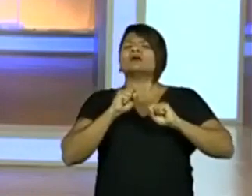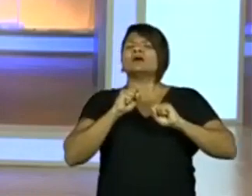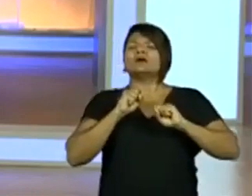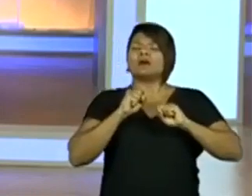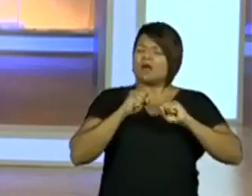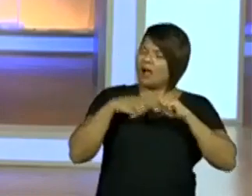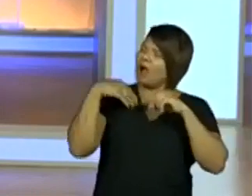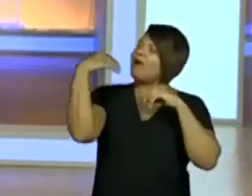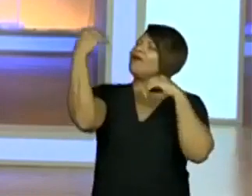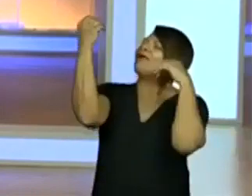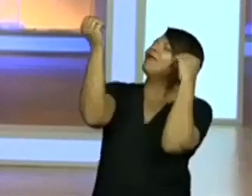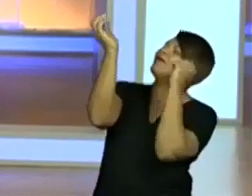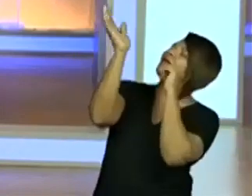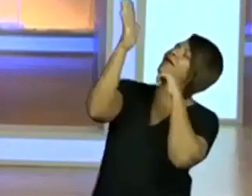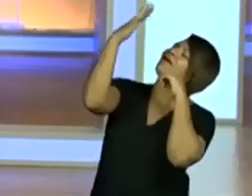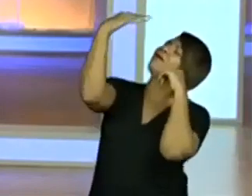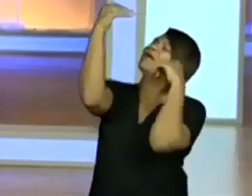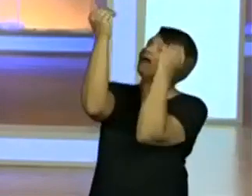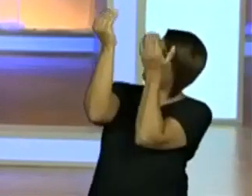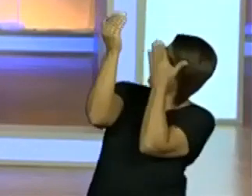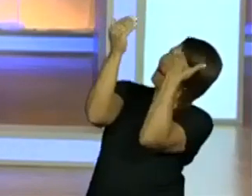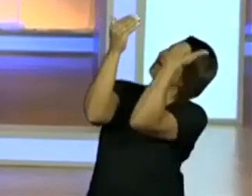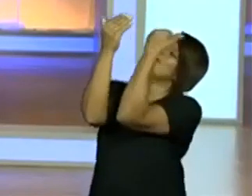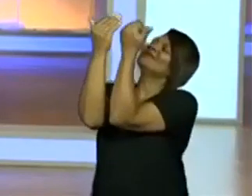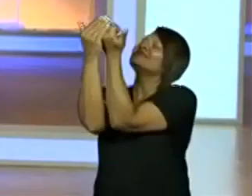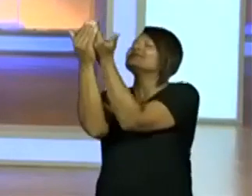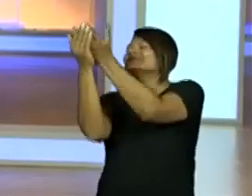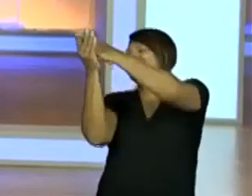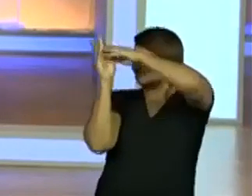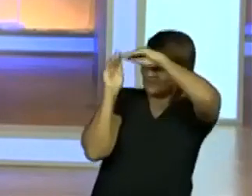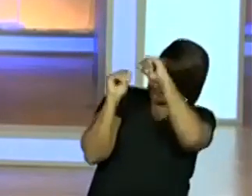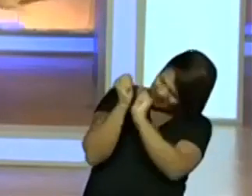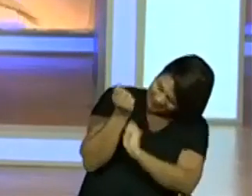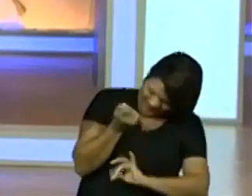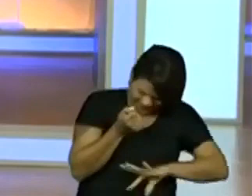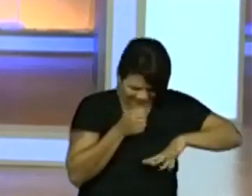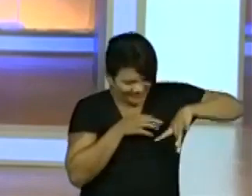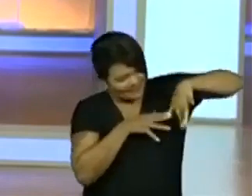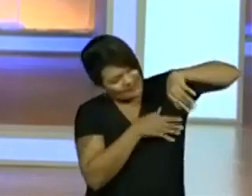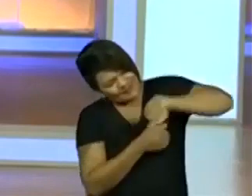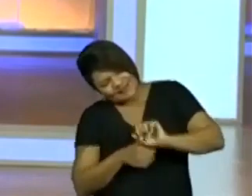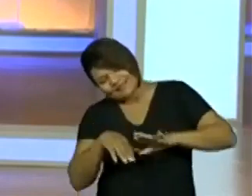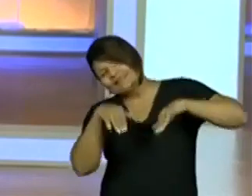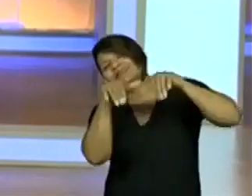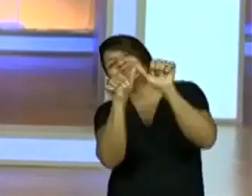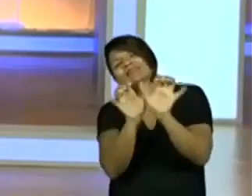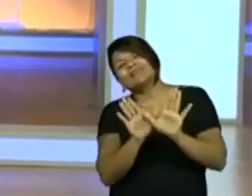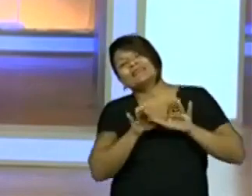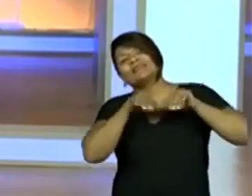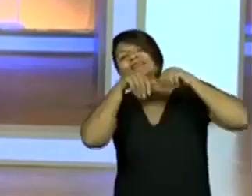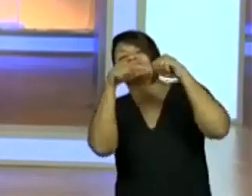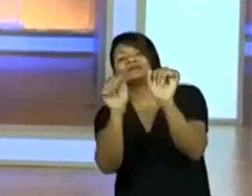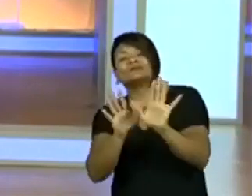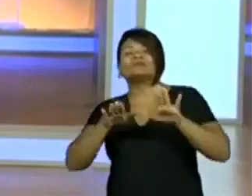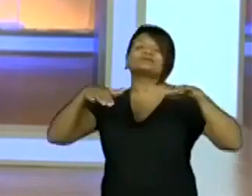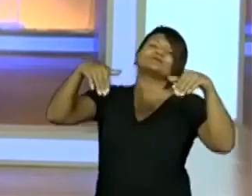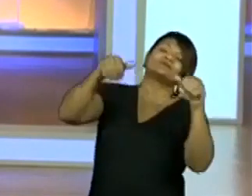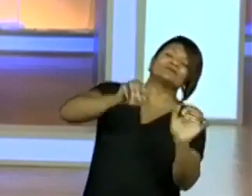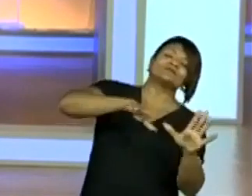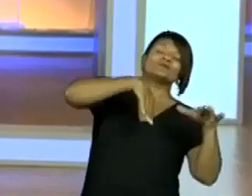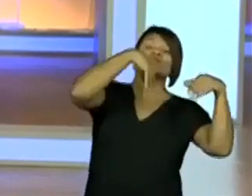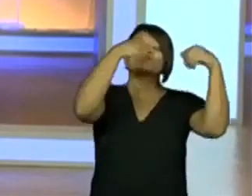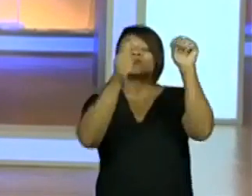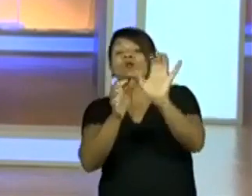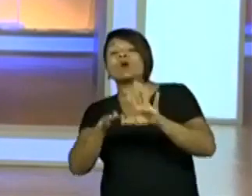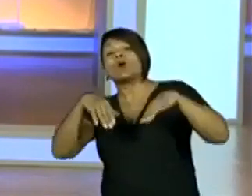então agradeceu a palmeira e saiu flutuando, flutuando, flutuando em direção a